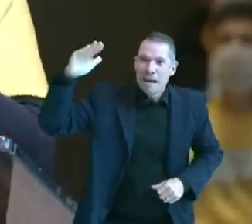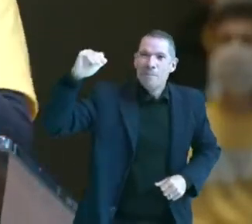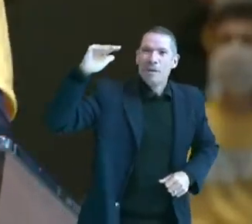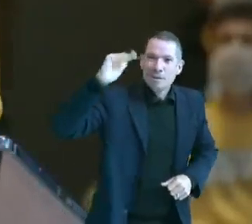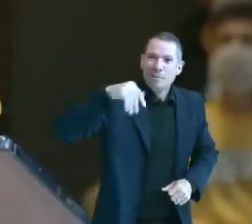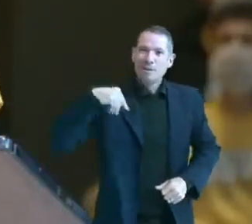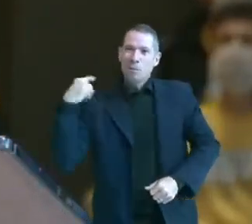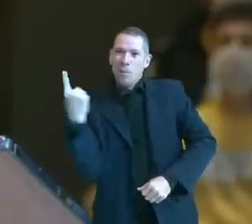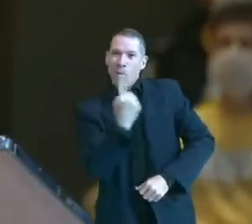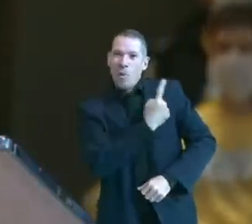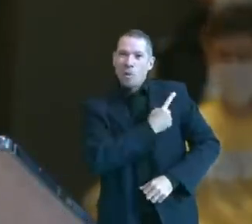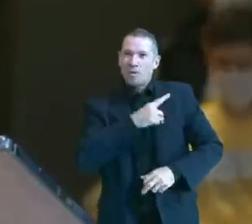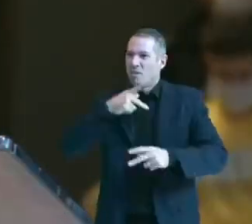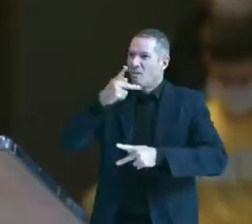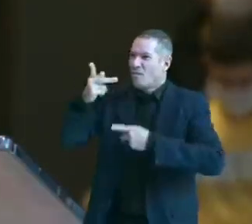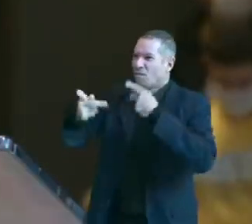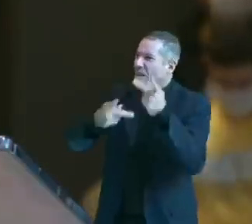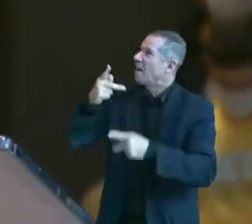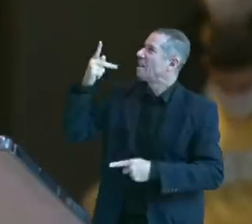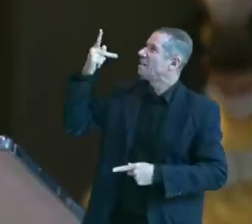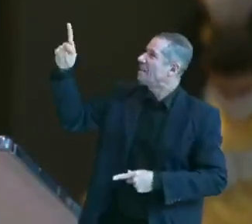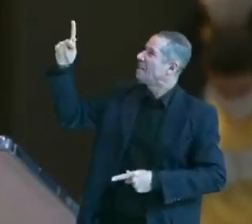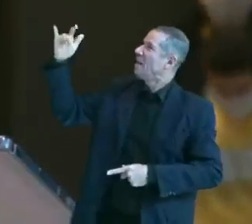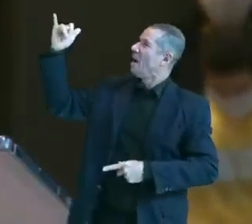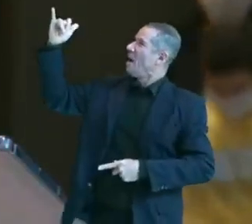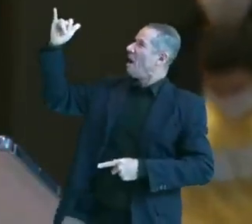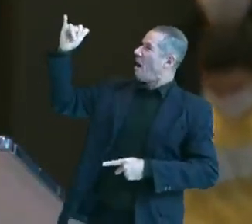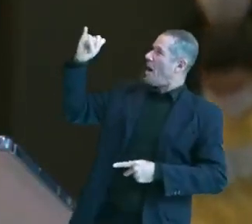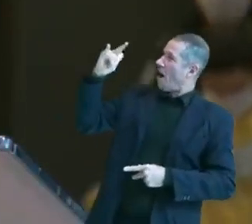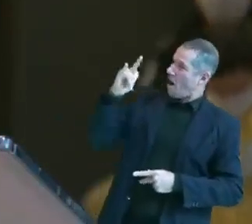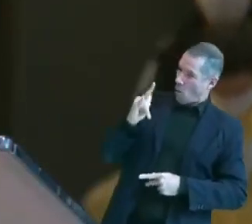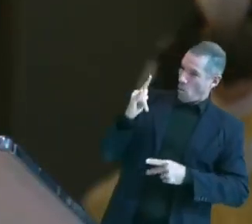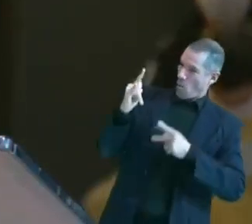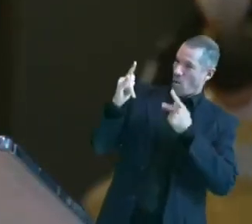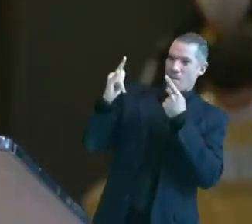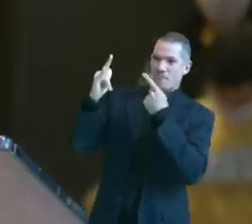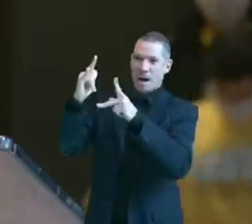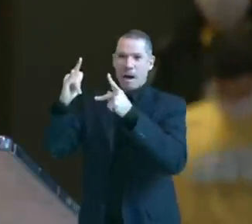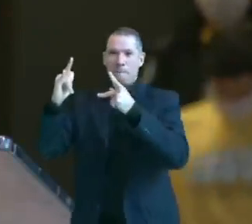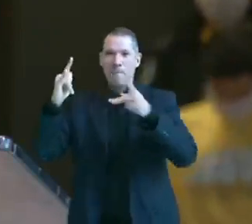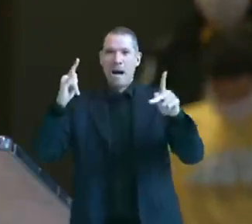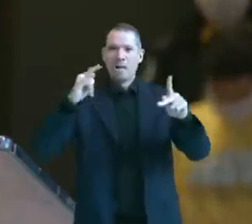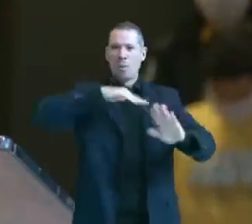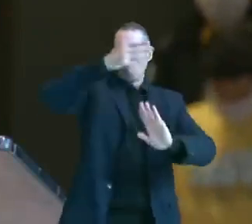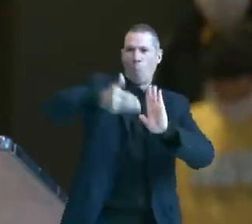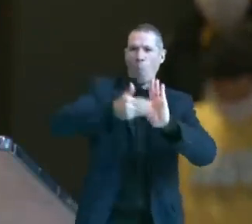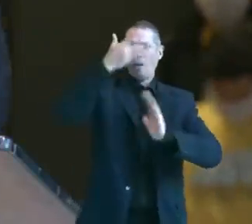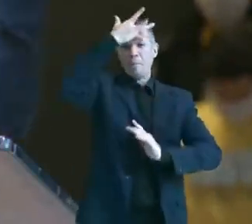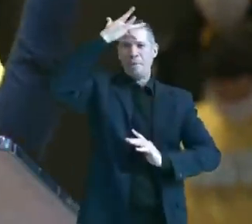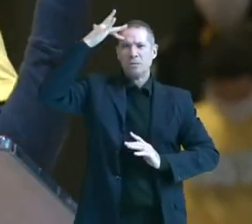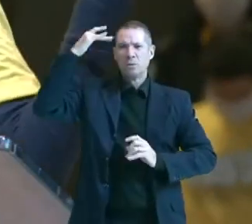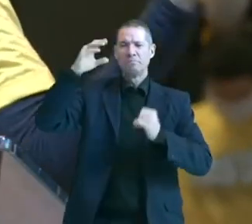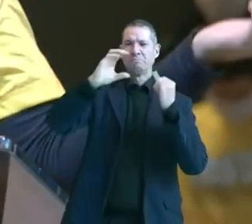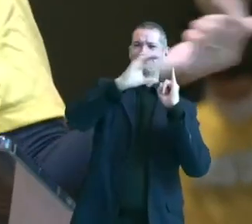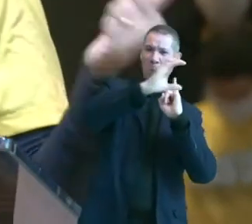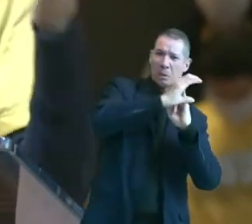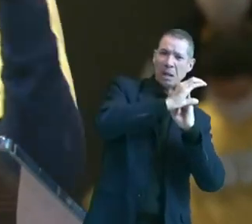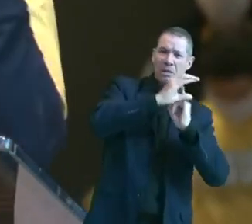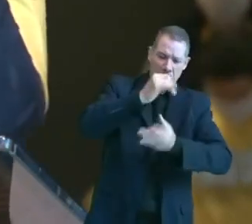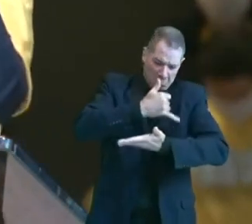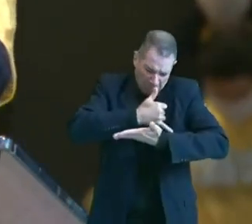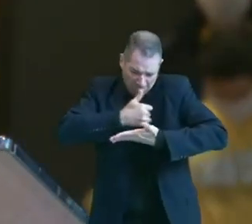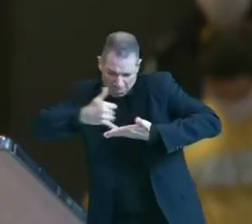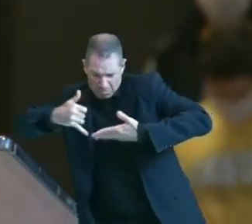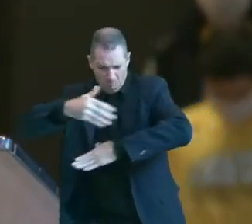para falar do amor dele, para pregar o evangelho a toda criatura, seja Cristolândia,